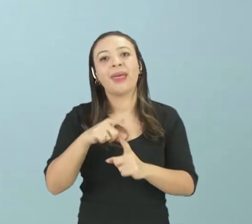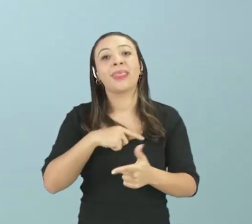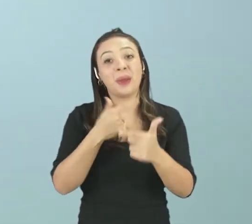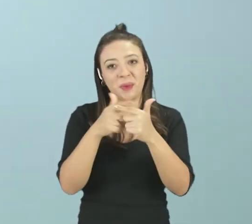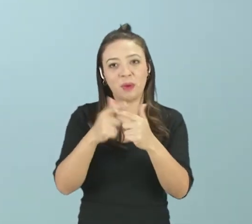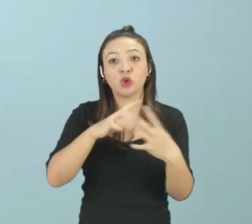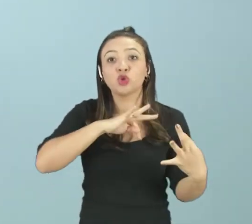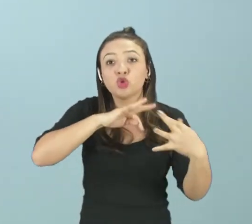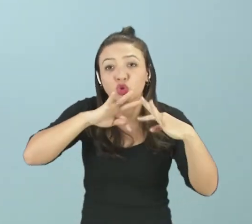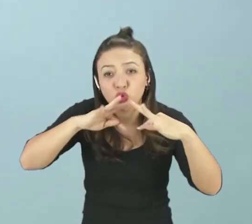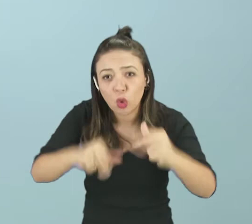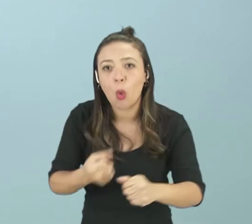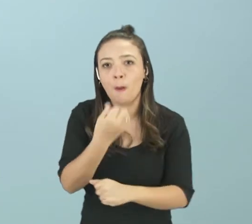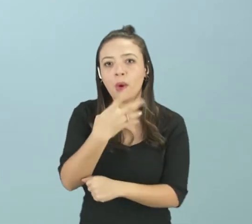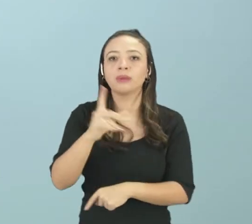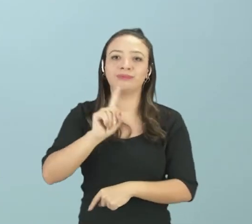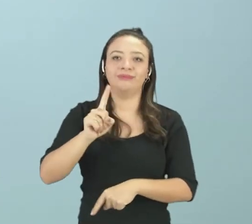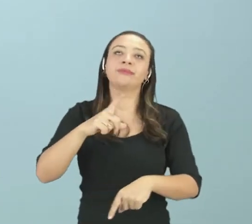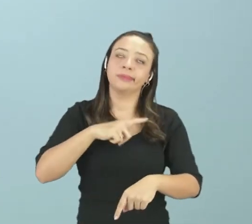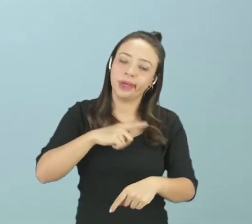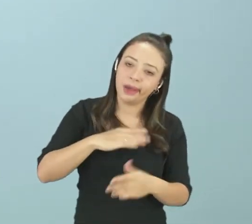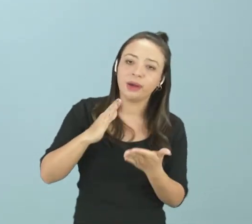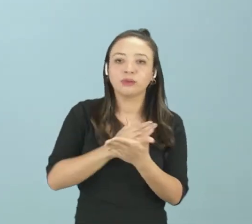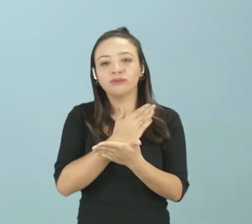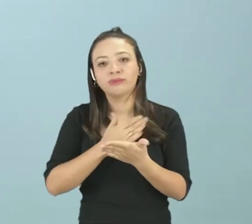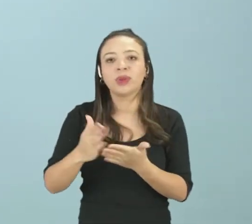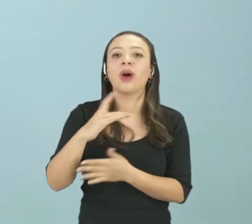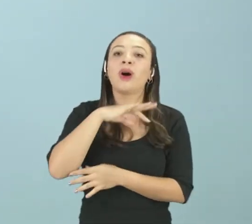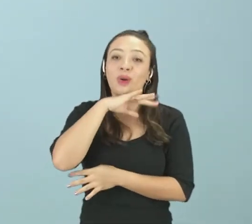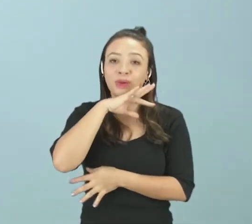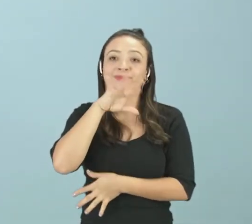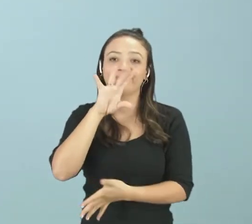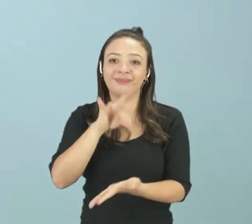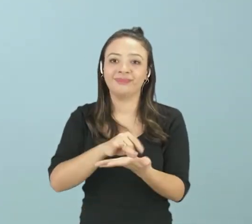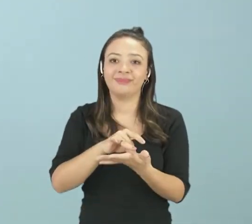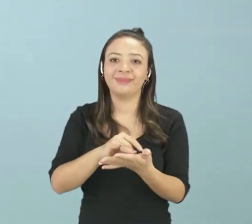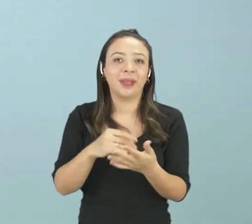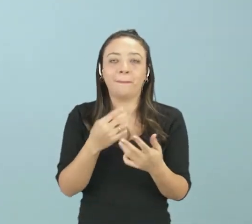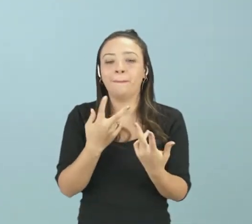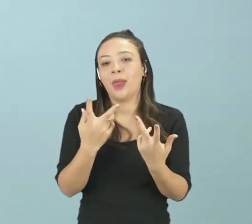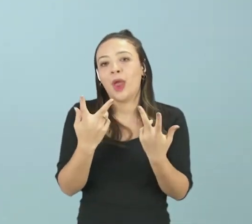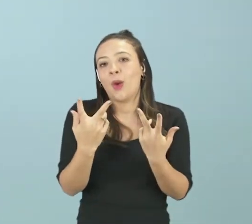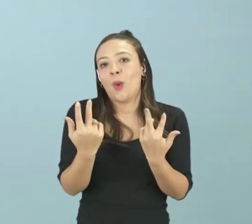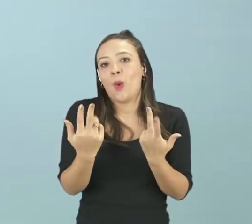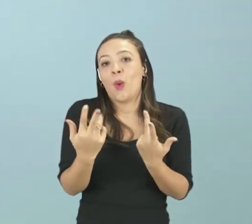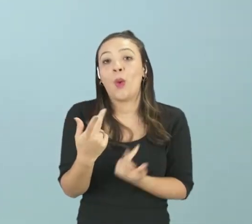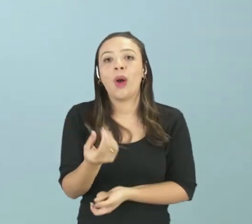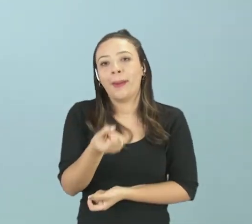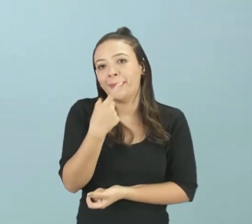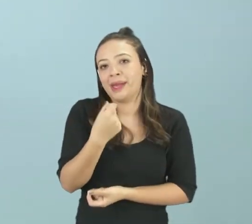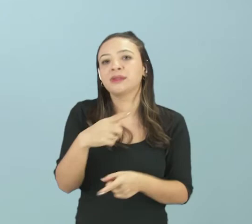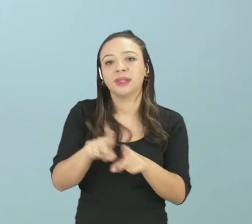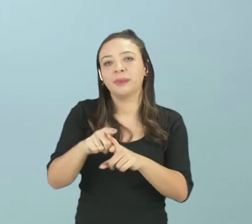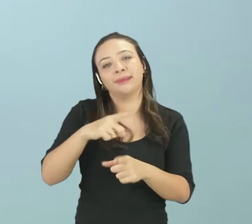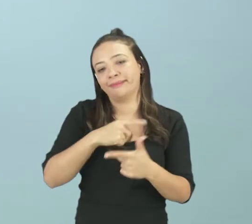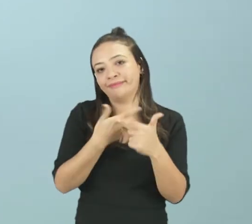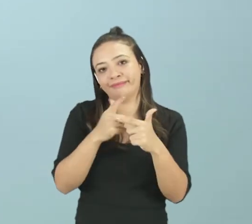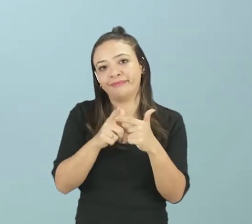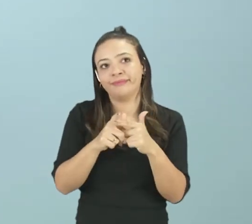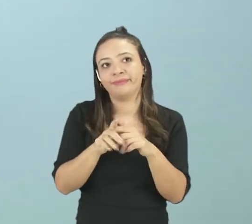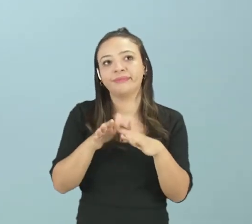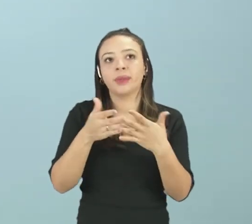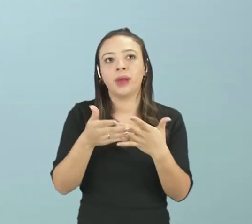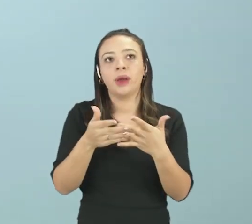considerado bom Por mais que existam fatores positivo assim como um remédio também tem seus efeitos colaterais então